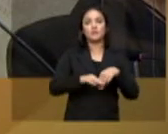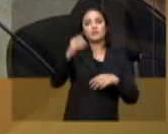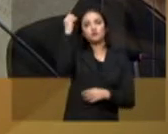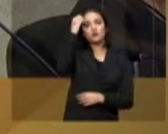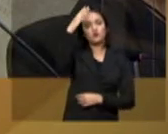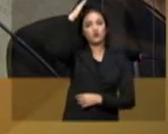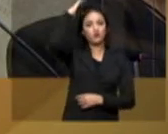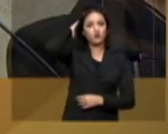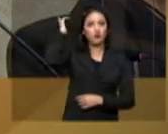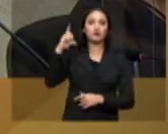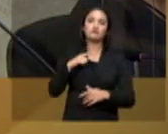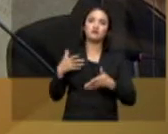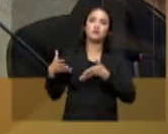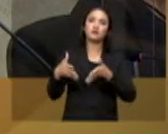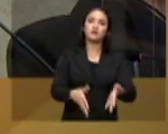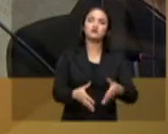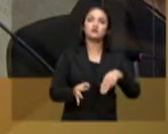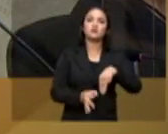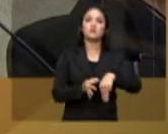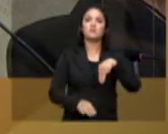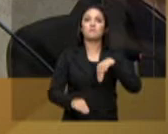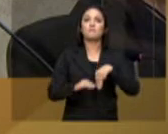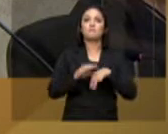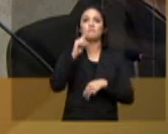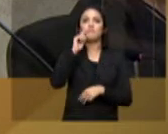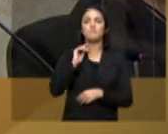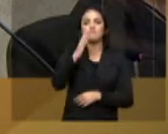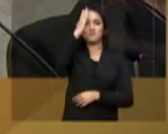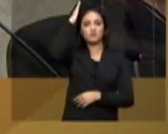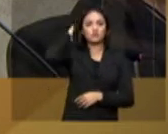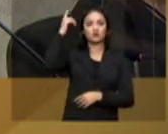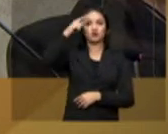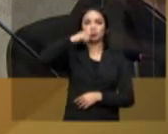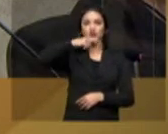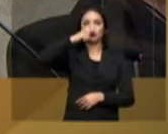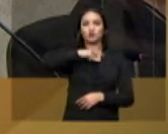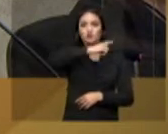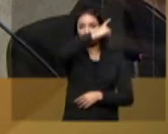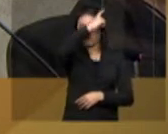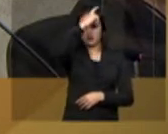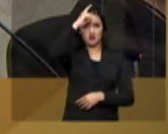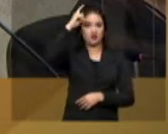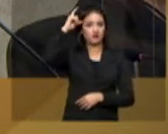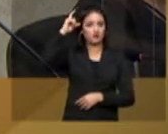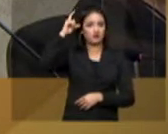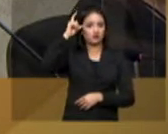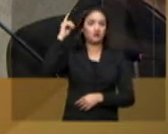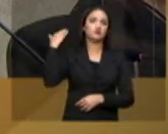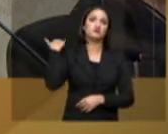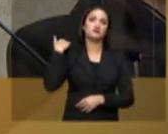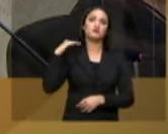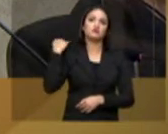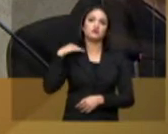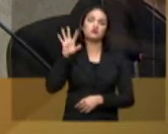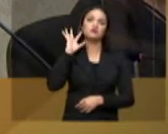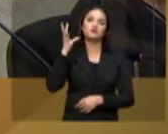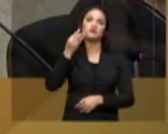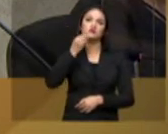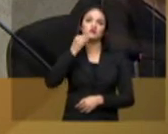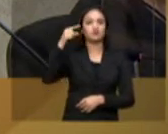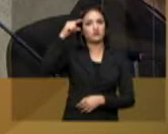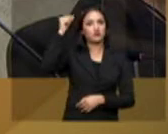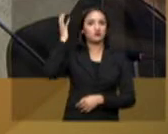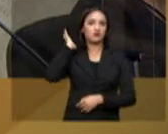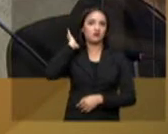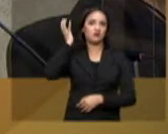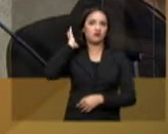Fux, presentes à sessão os senhores ministros Marco Aurélio, Gilmar Mendes, Ricardo Lewandowski, Carmen Lúcia, Dias Toffoli, Rosa